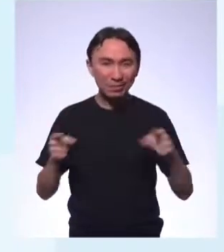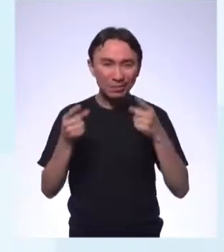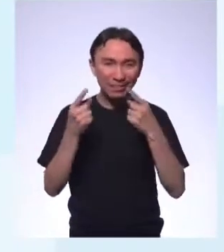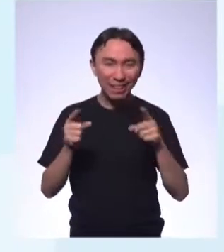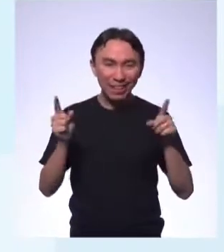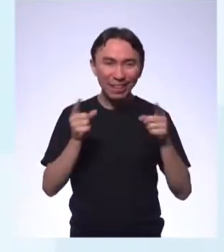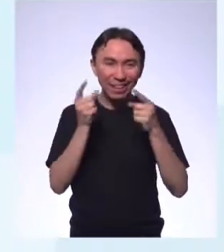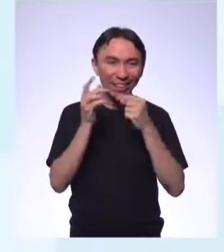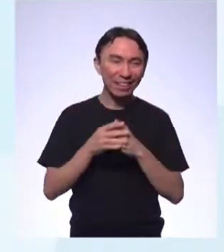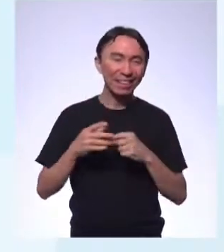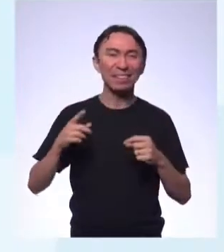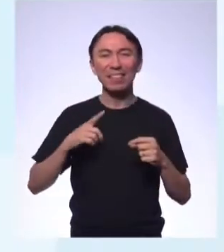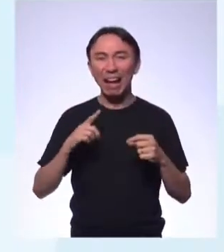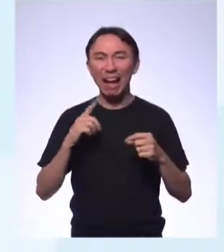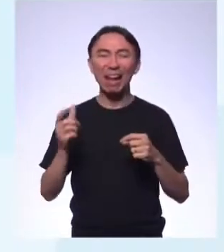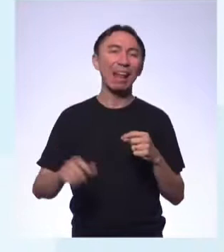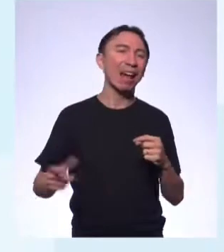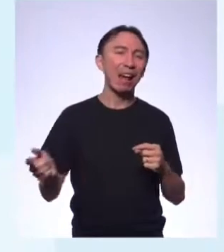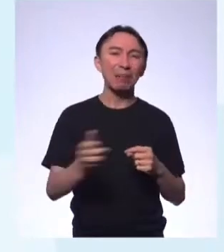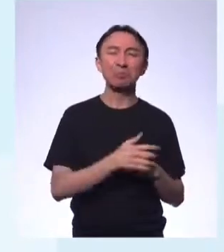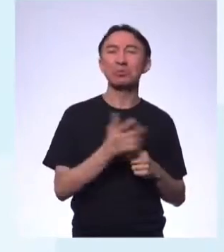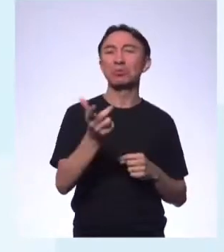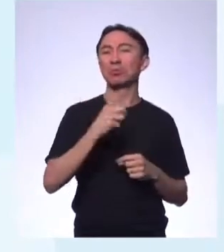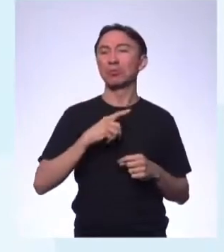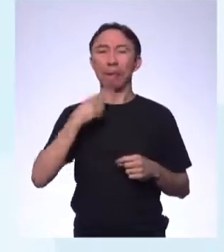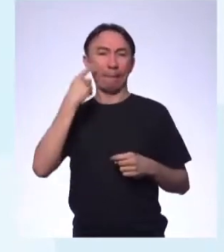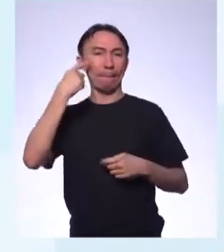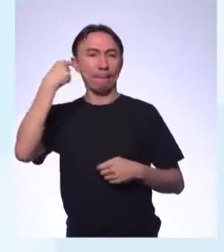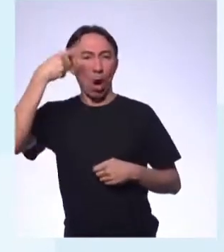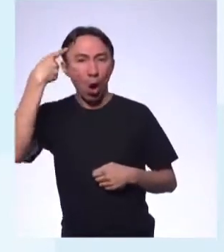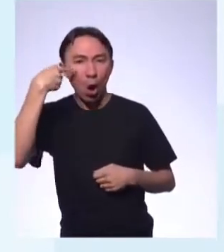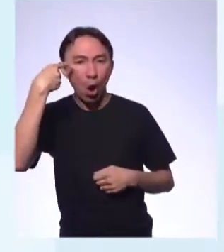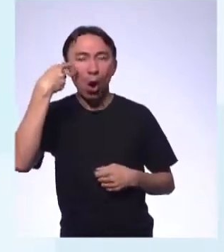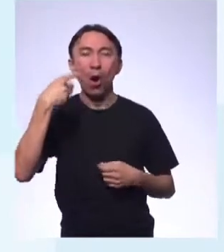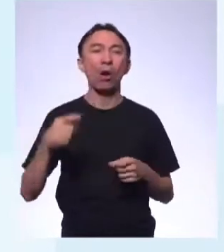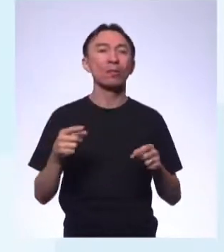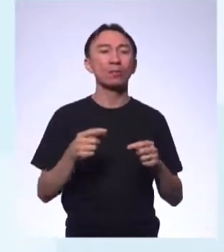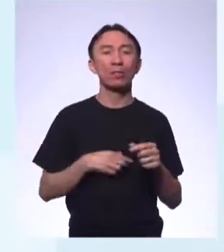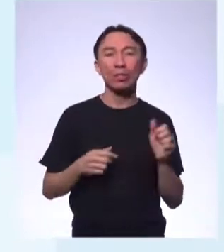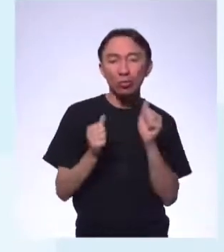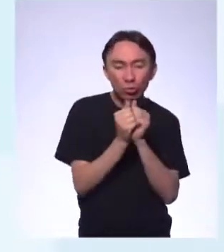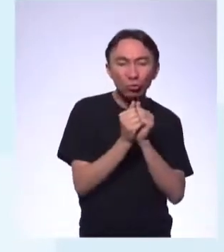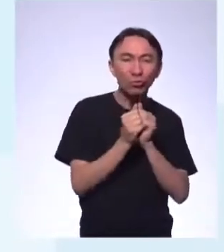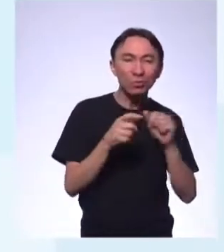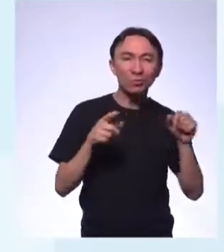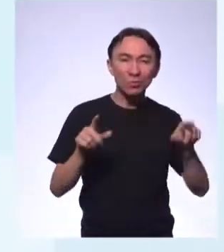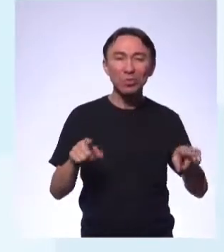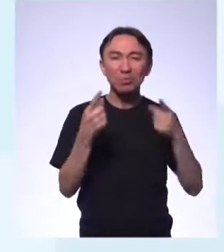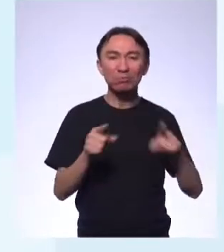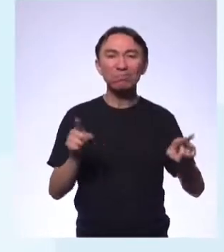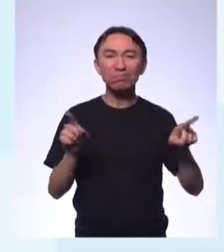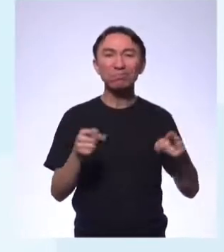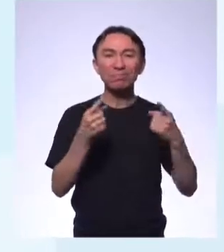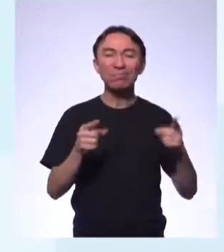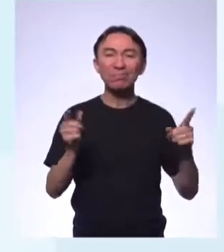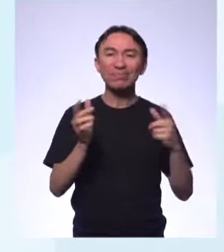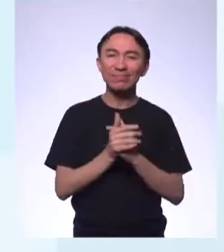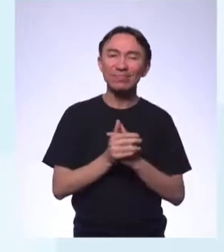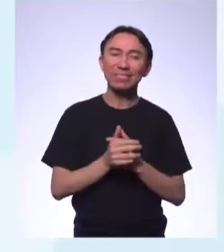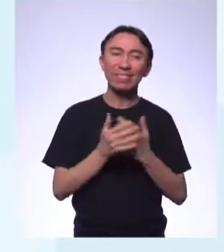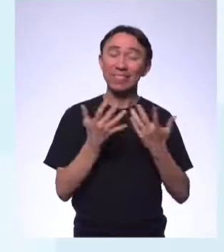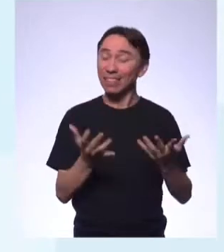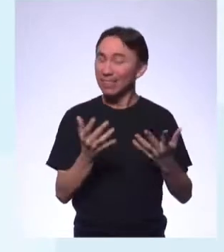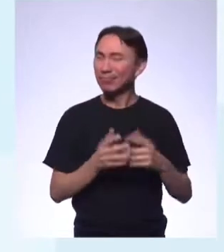né, um misto de encenação da história do enredo com a música, né? Aí é uma coisa bem mais